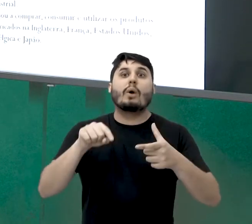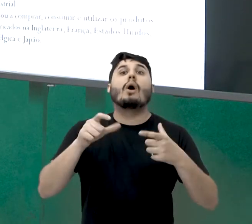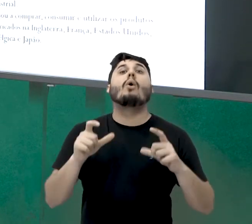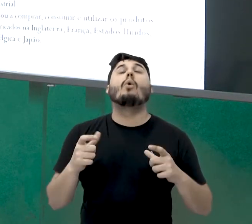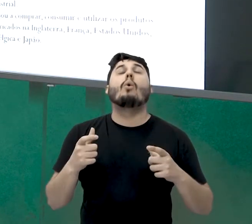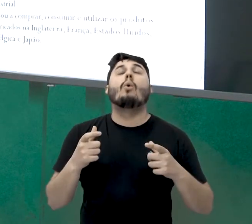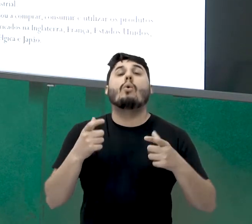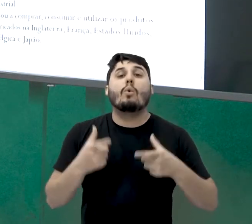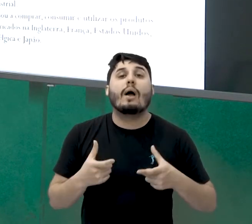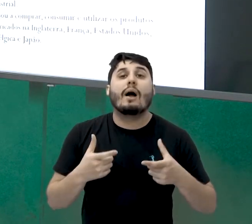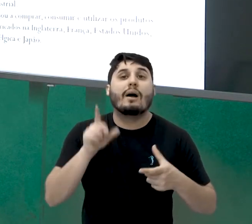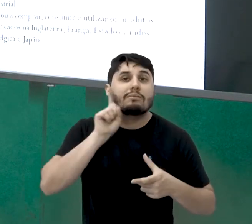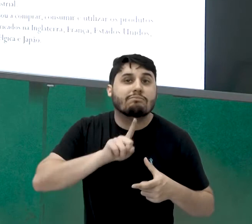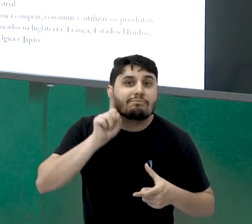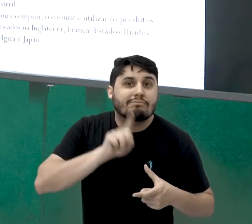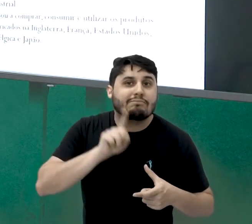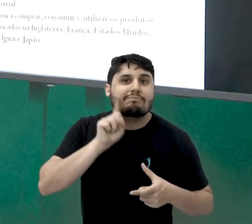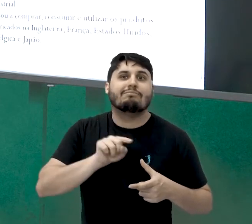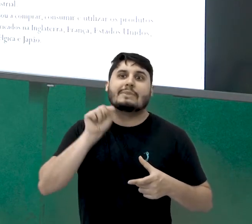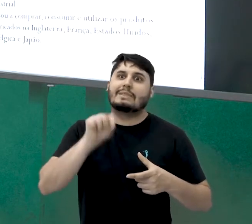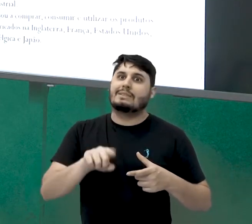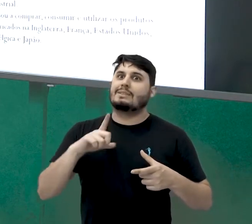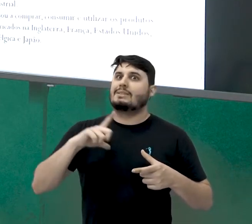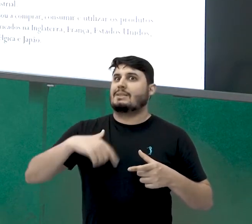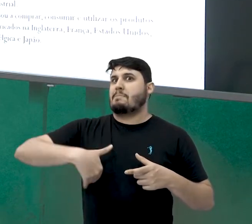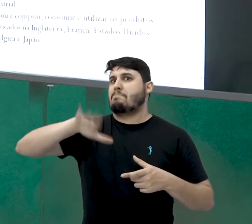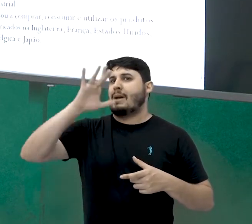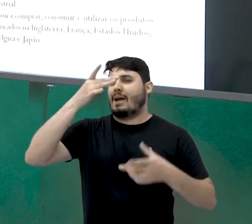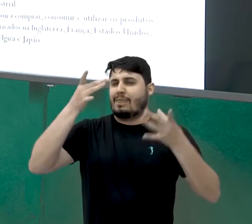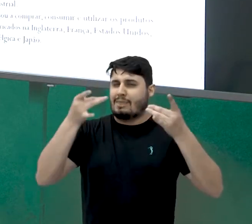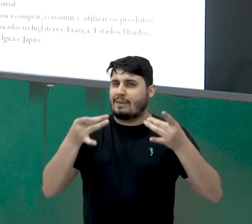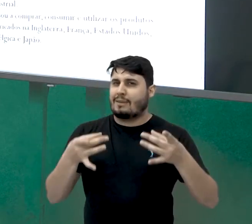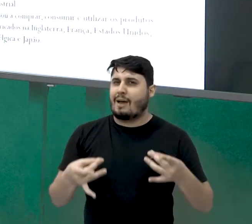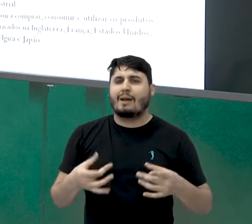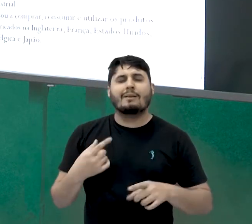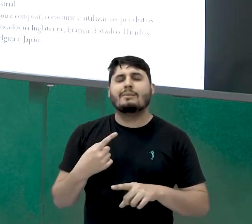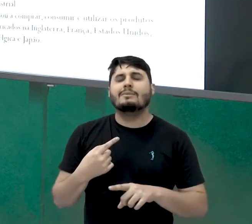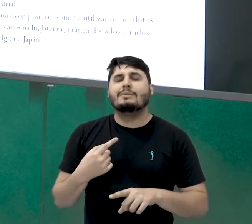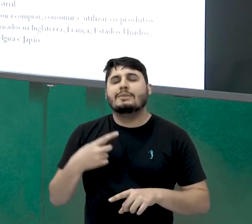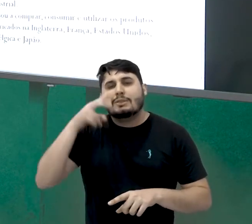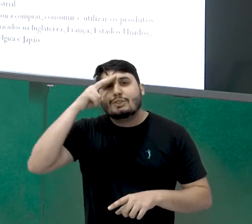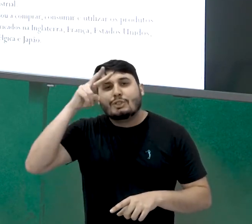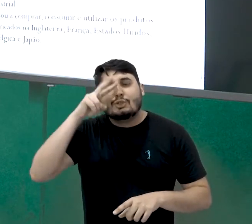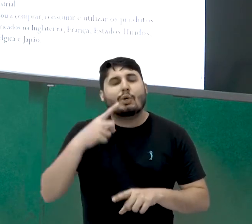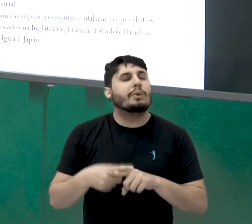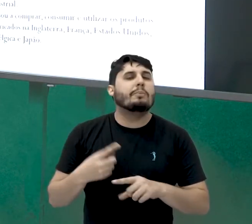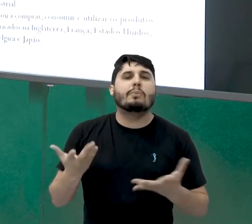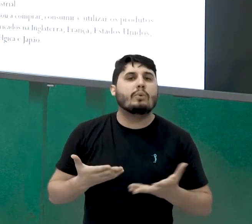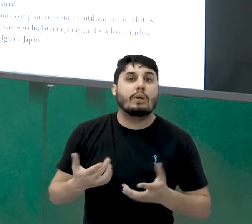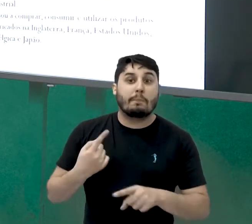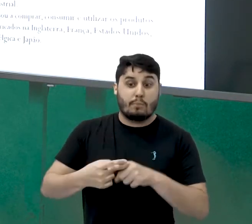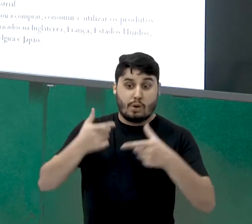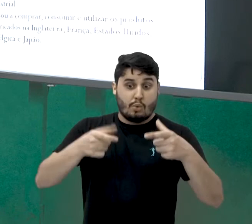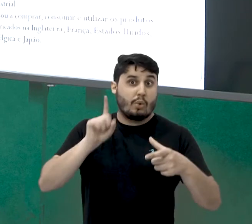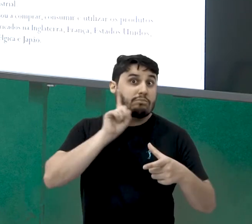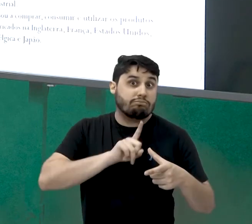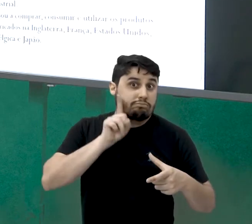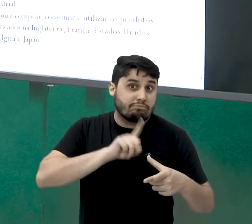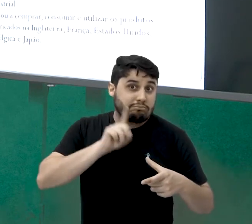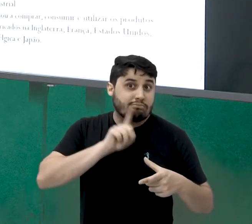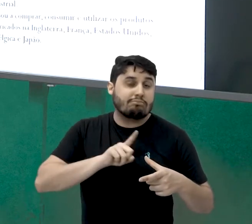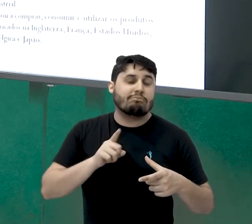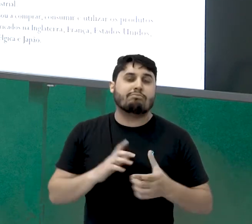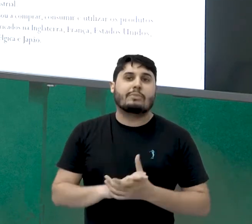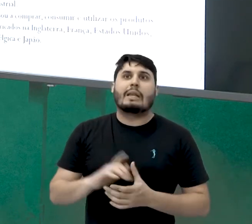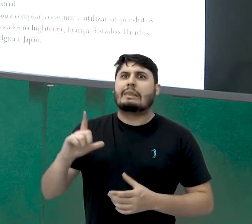que a gente vai ter um capítulo todo especial dentro desse processo. Sabe por quê? Porque foi lá, nos Estados Unidos, que